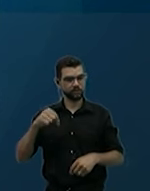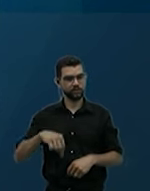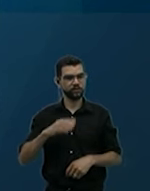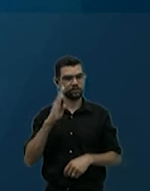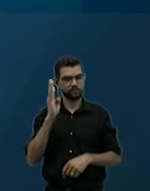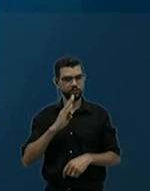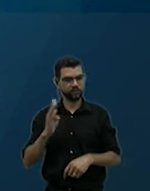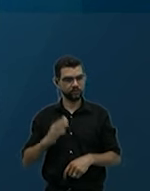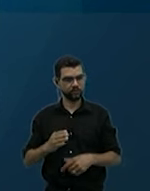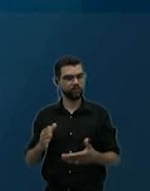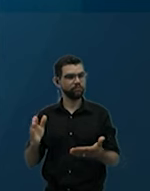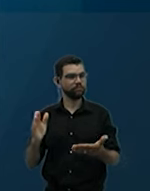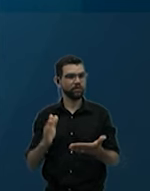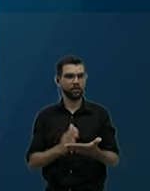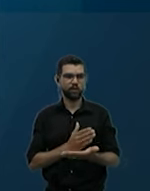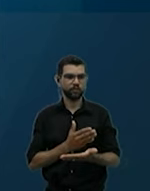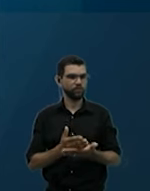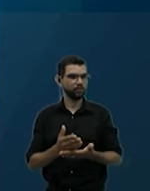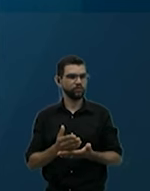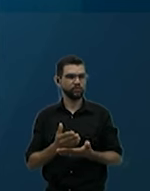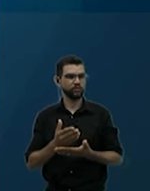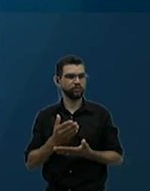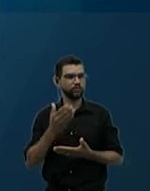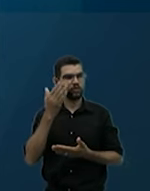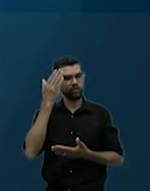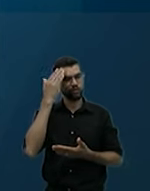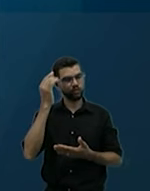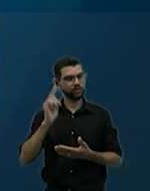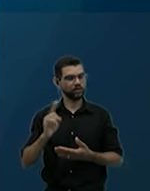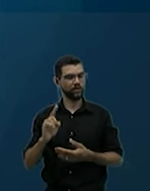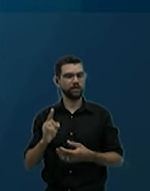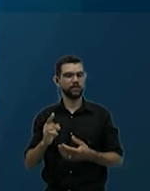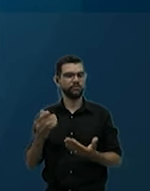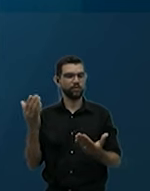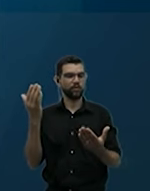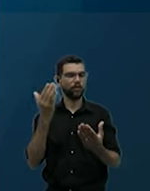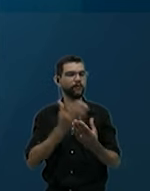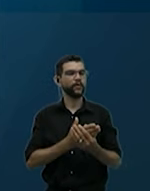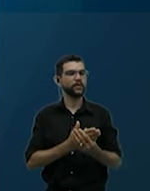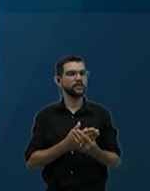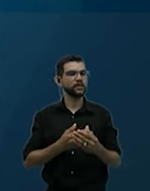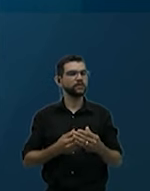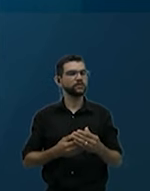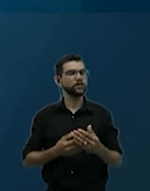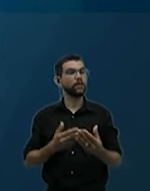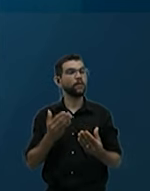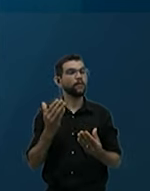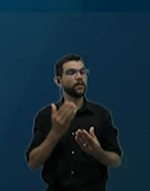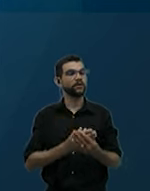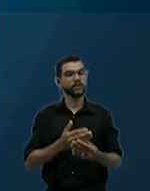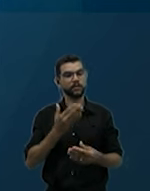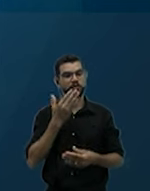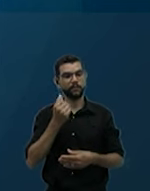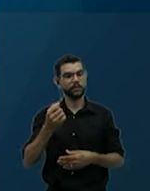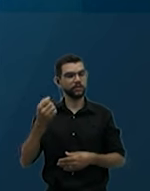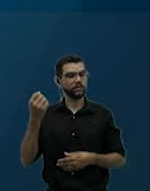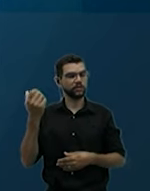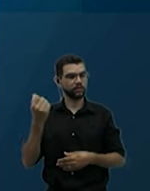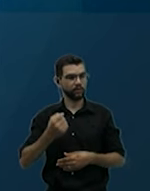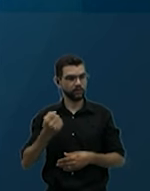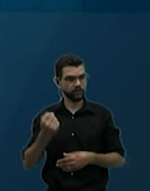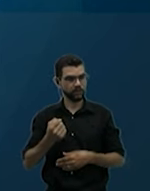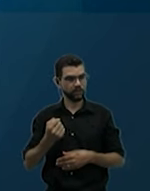num processo previdenciário adequado, como se quer o INSS. O que o